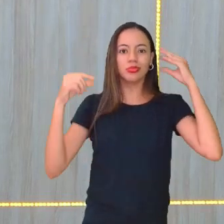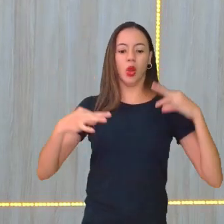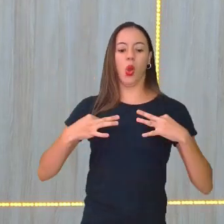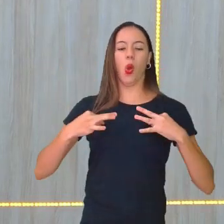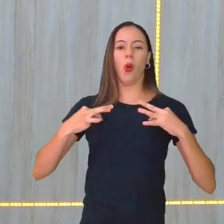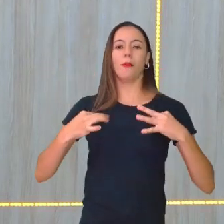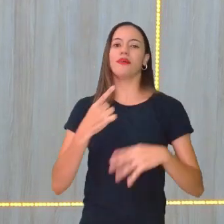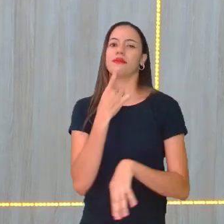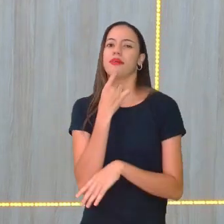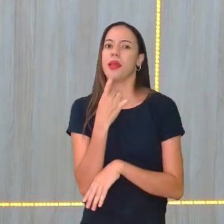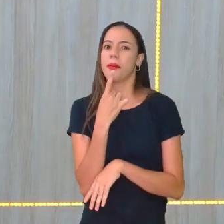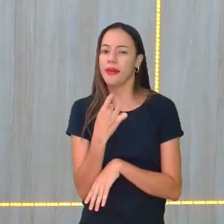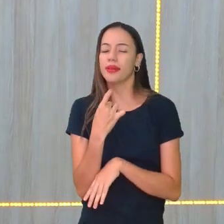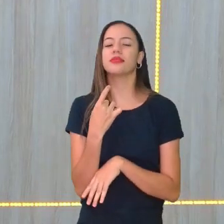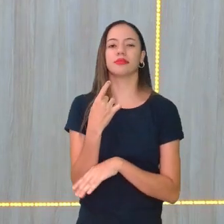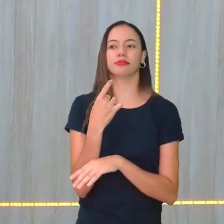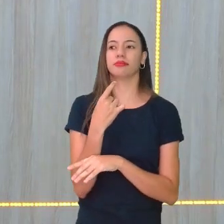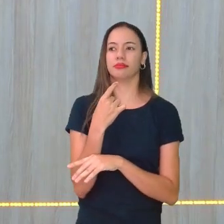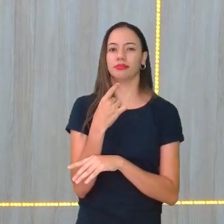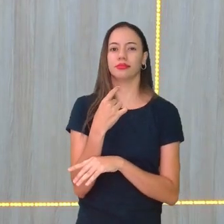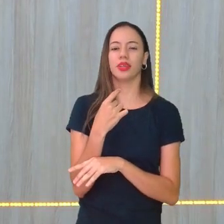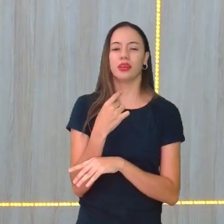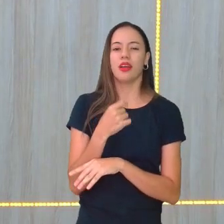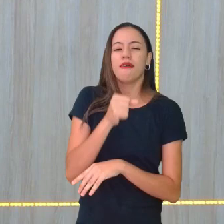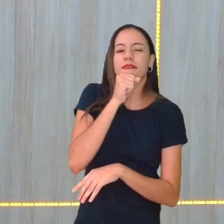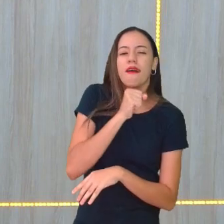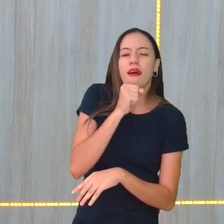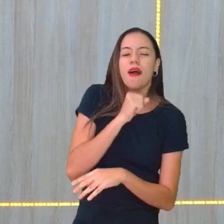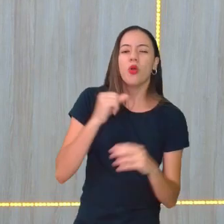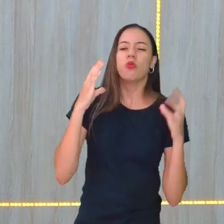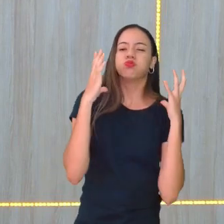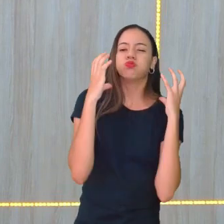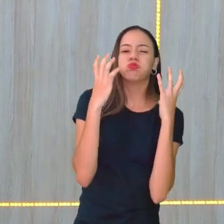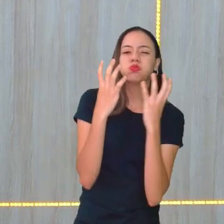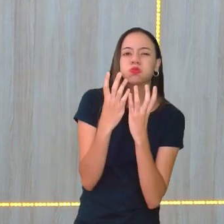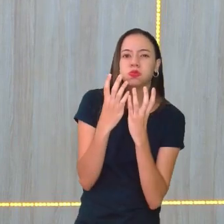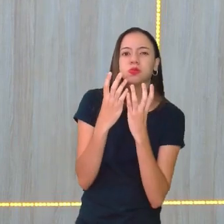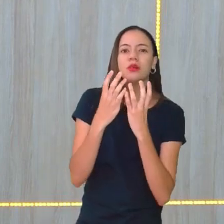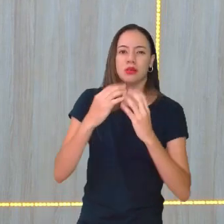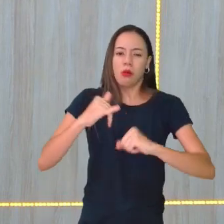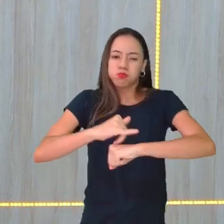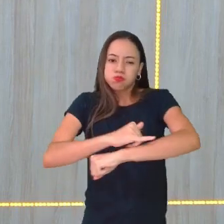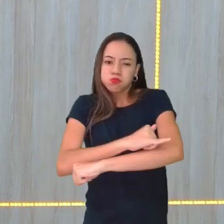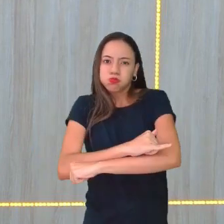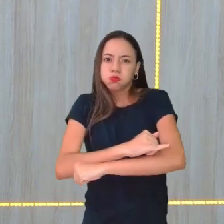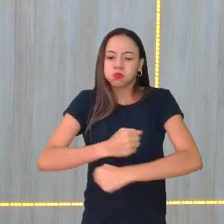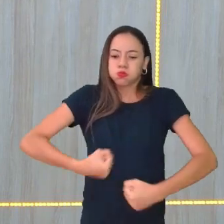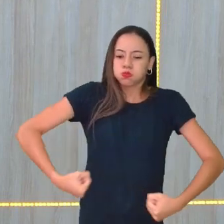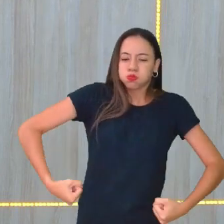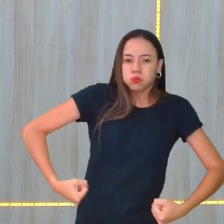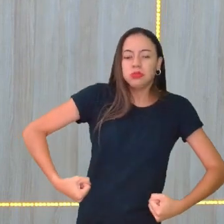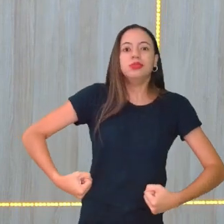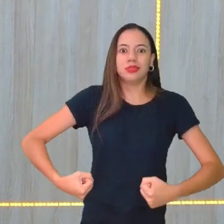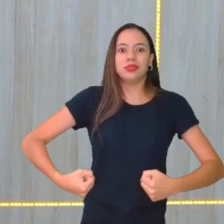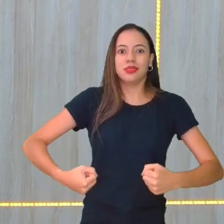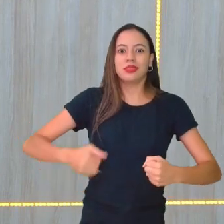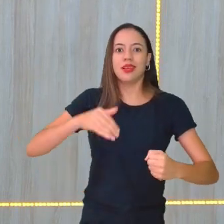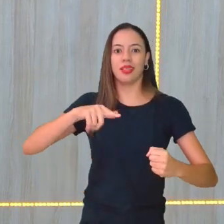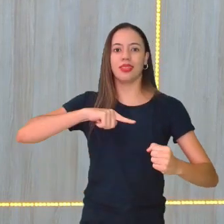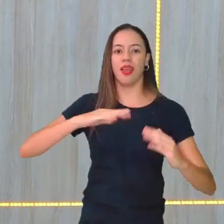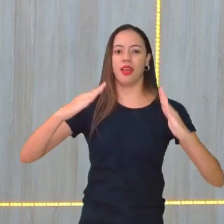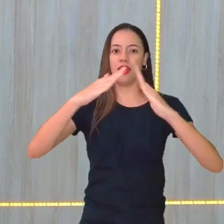vermelha lá, ele, aquele velhinho barbudo, né? Gordinho, entrando pelas